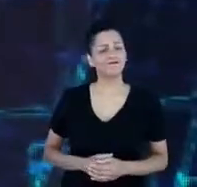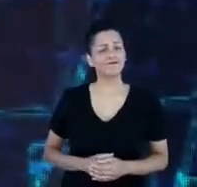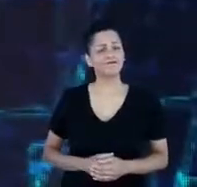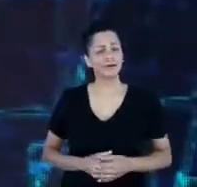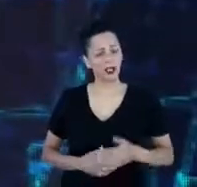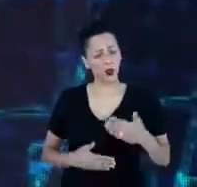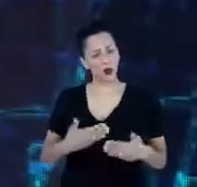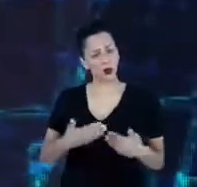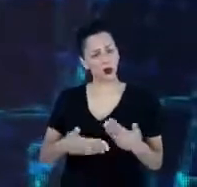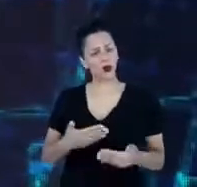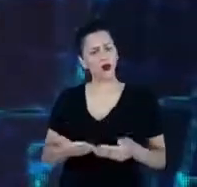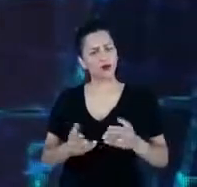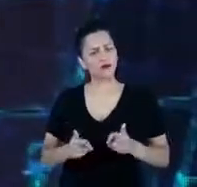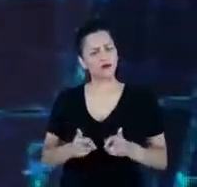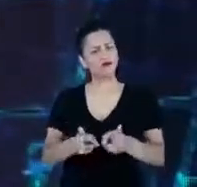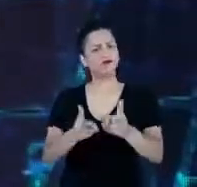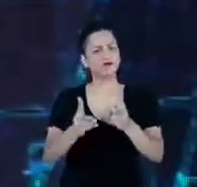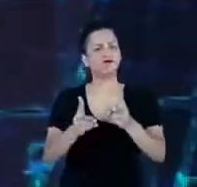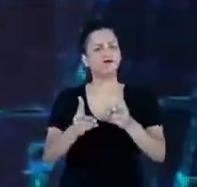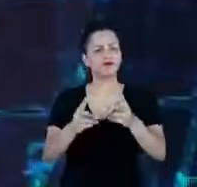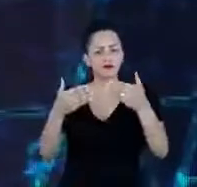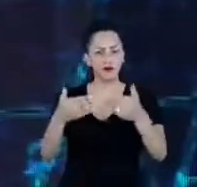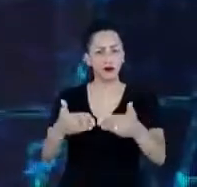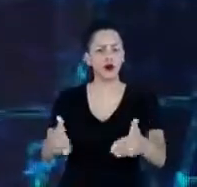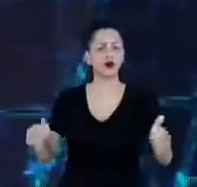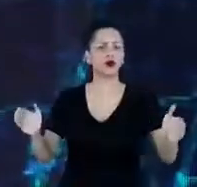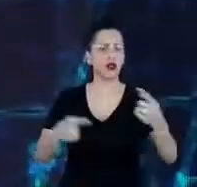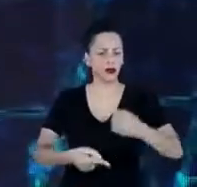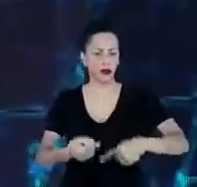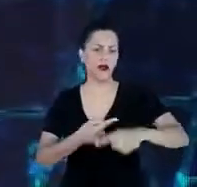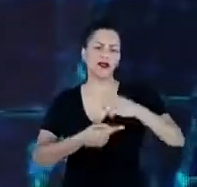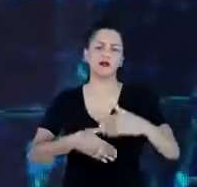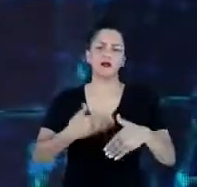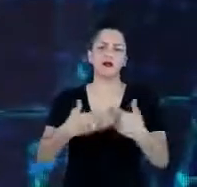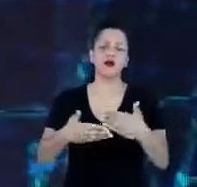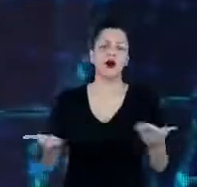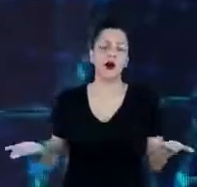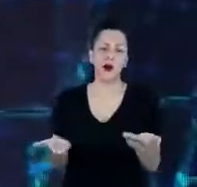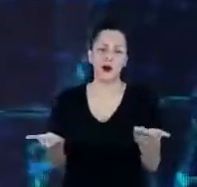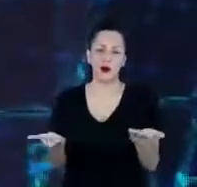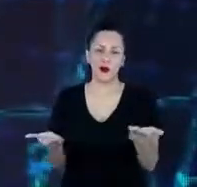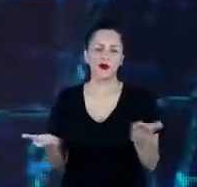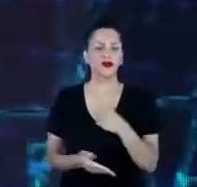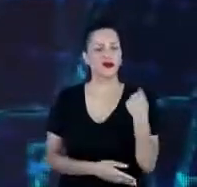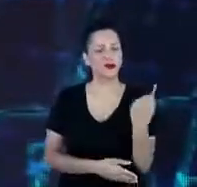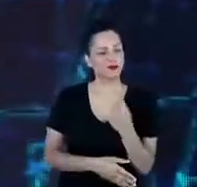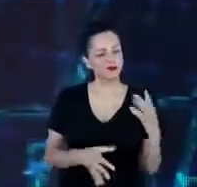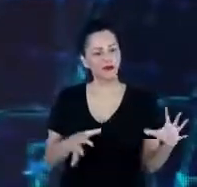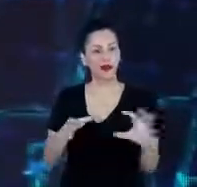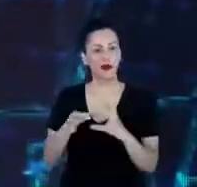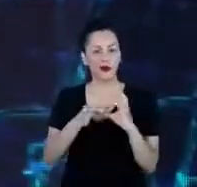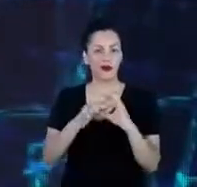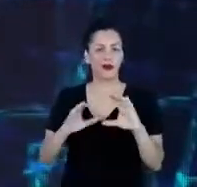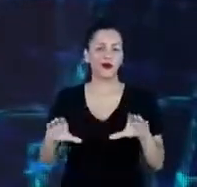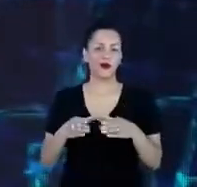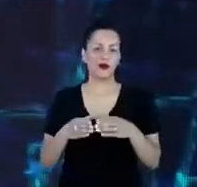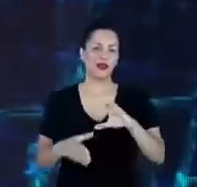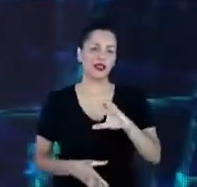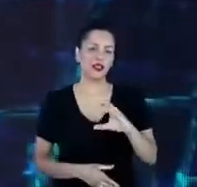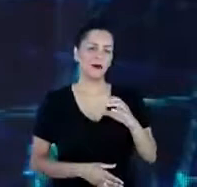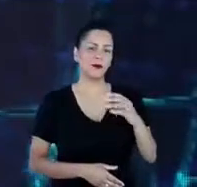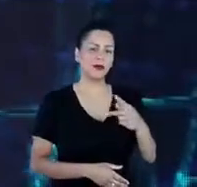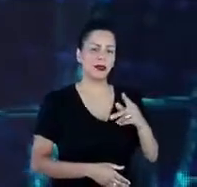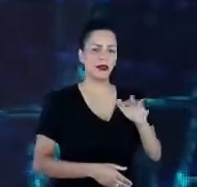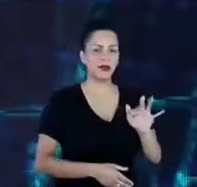expansão da Inovação que nós estamos hoje reunidos aqui com o grupo CPFL e é a